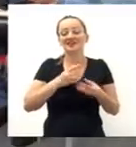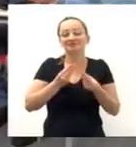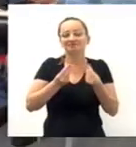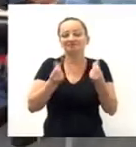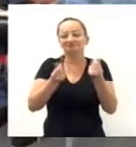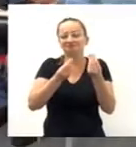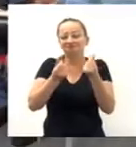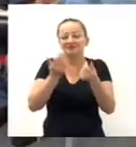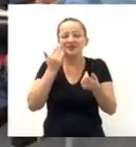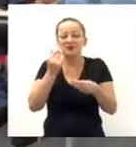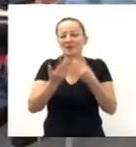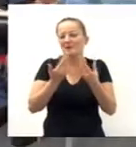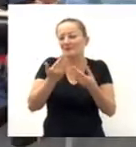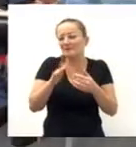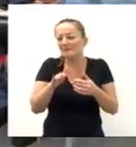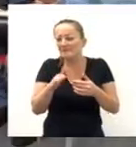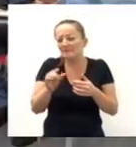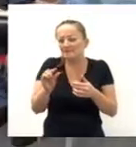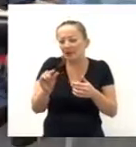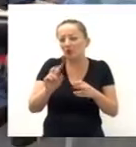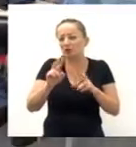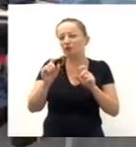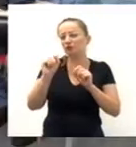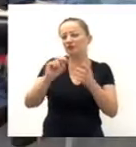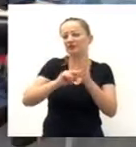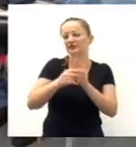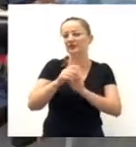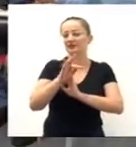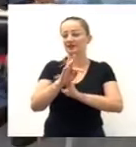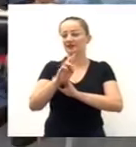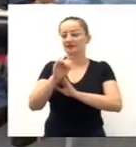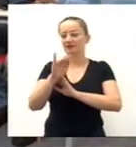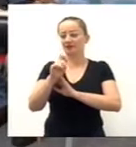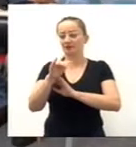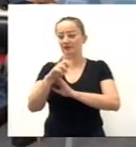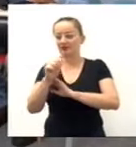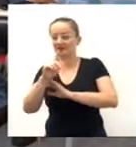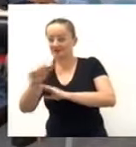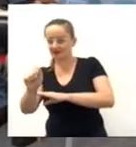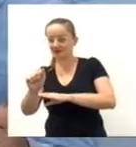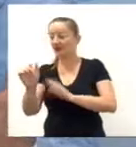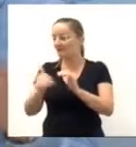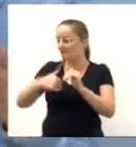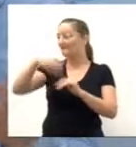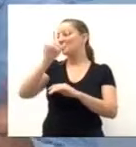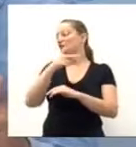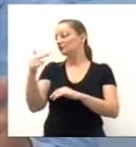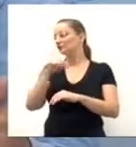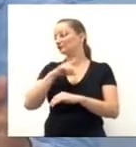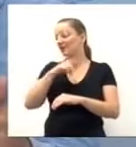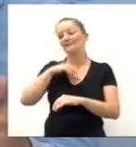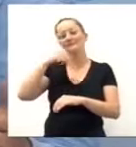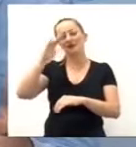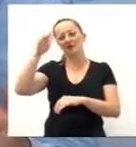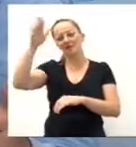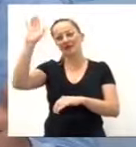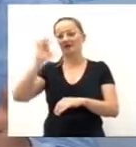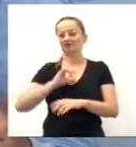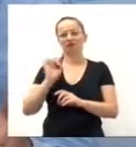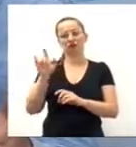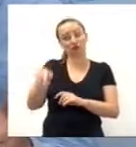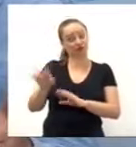que é a trigonometria, mas é claro que a trigonometria não é só isso, vai muito além disso e a gente volta a destacar